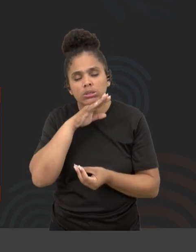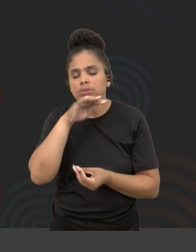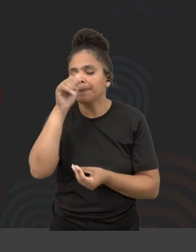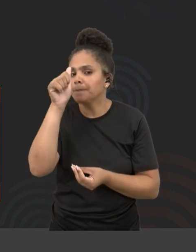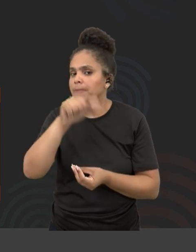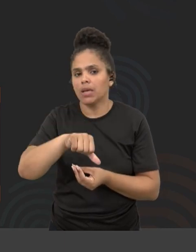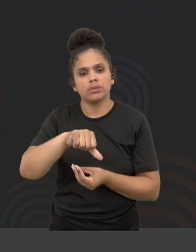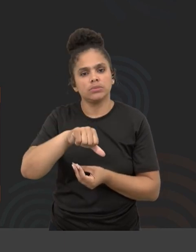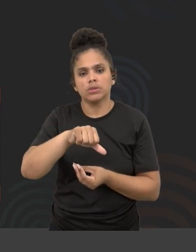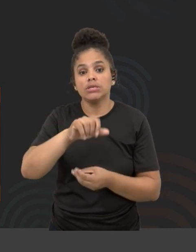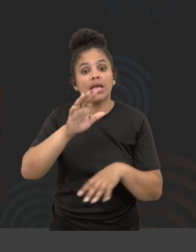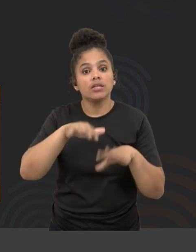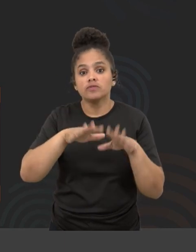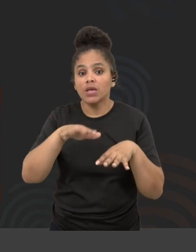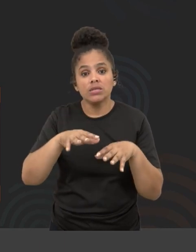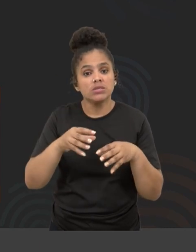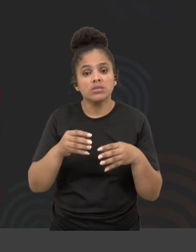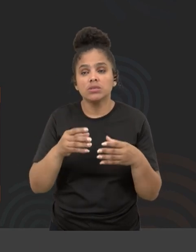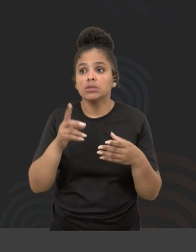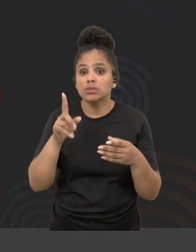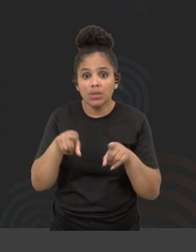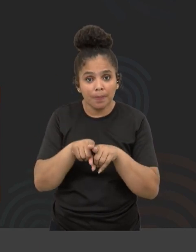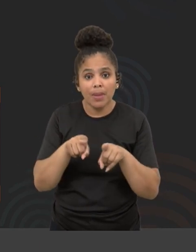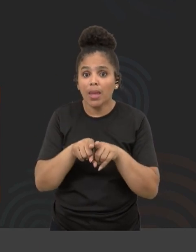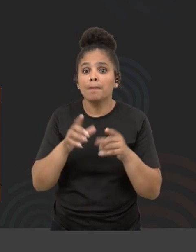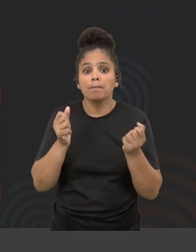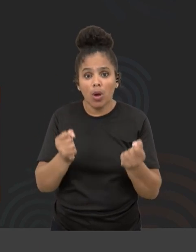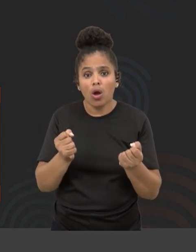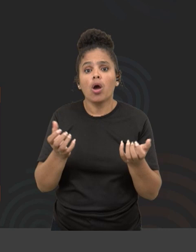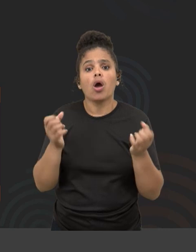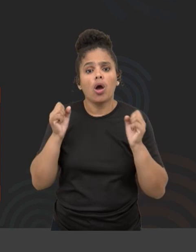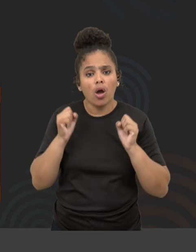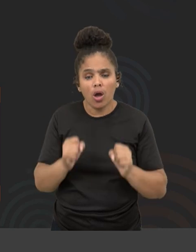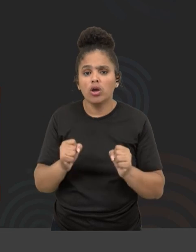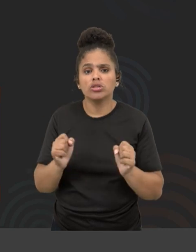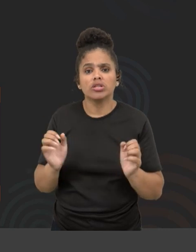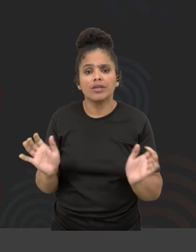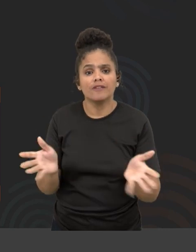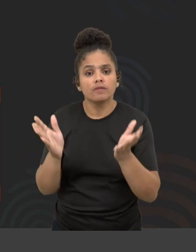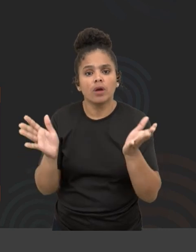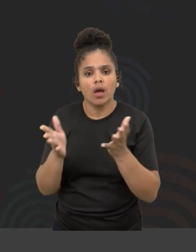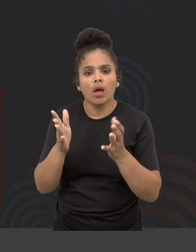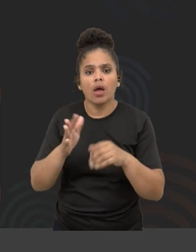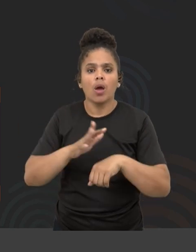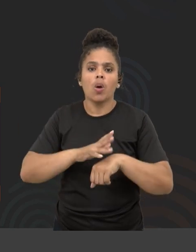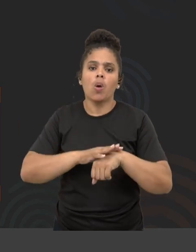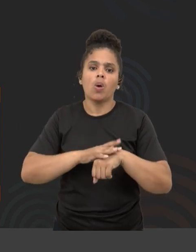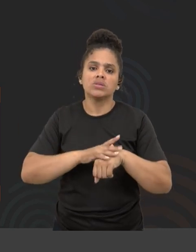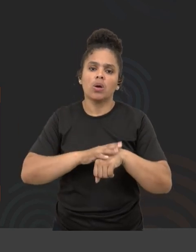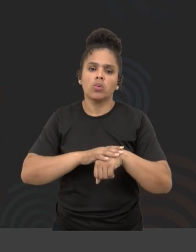às vezes podem até fazer mal à saúde delas, como a gente viu ali no efeito estroboscópico.